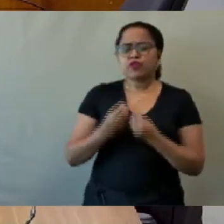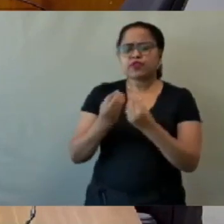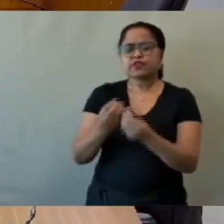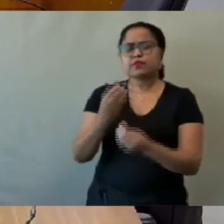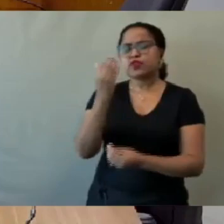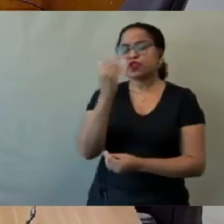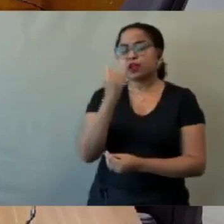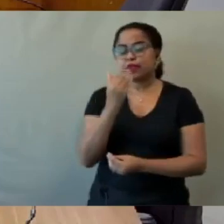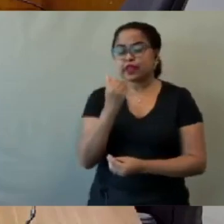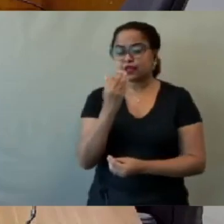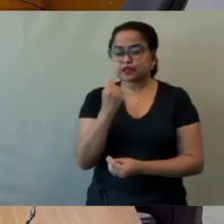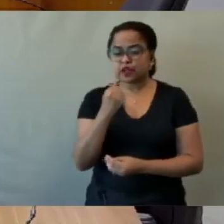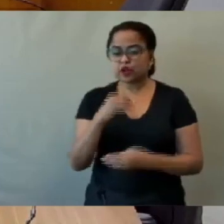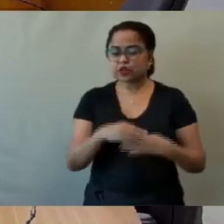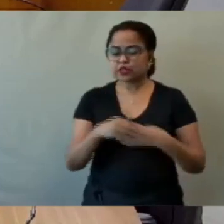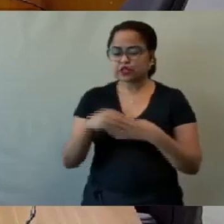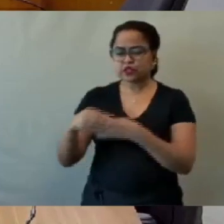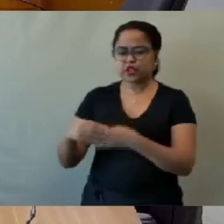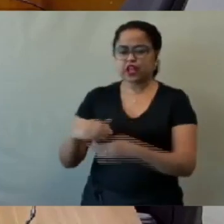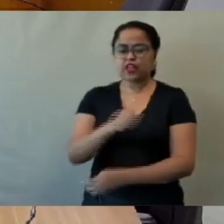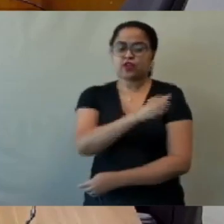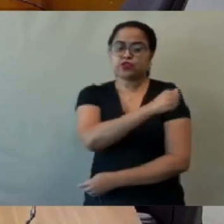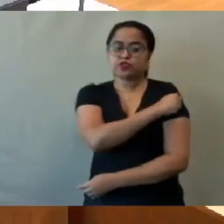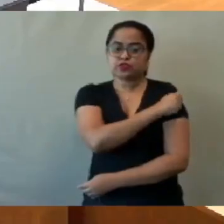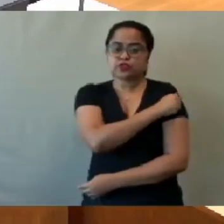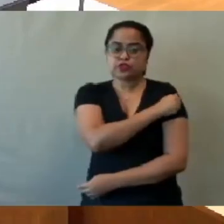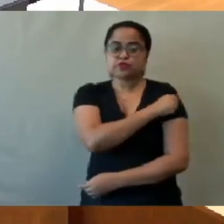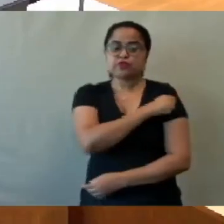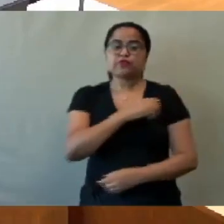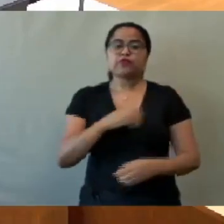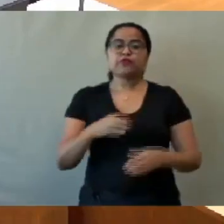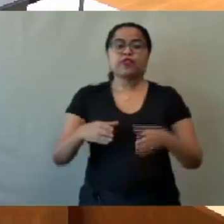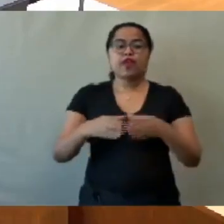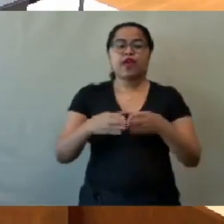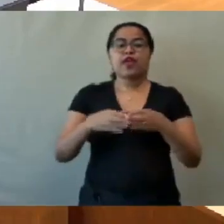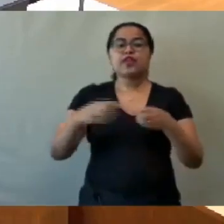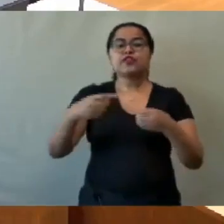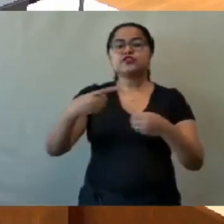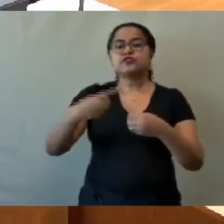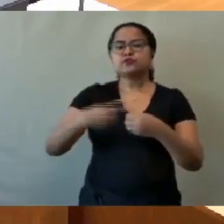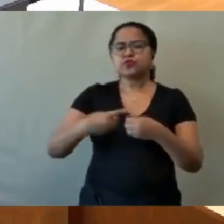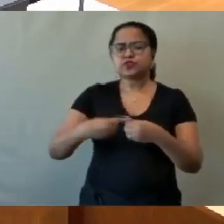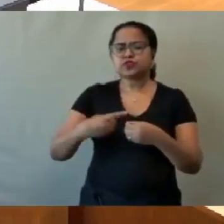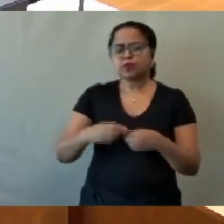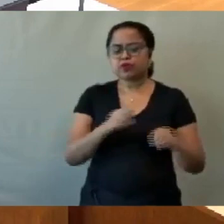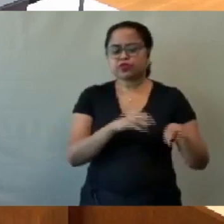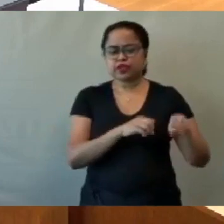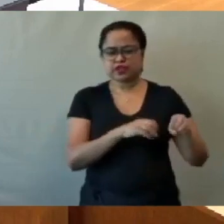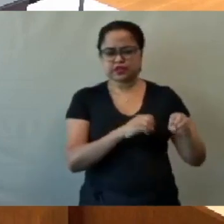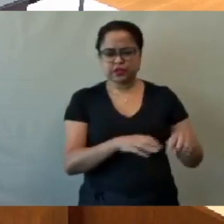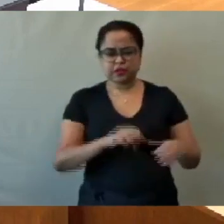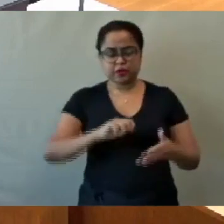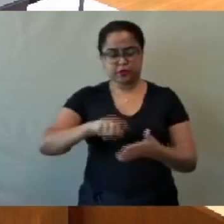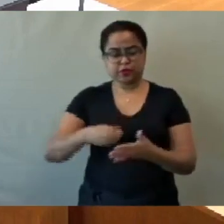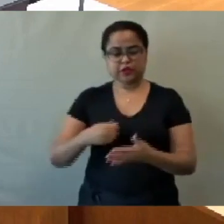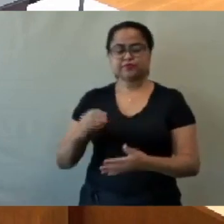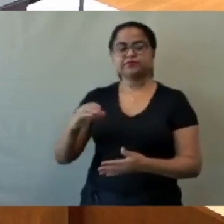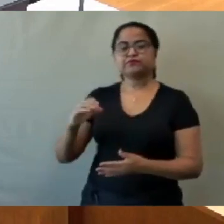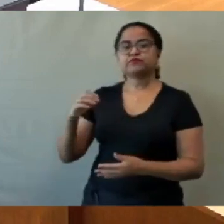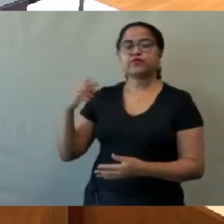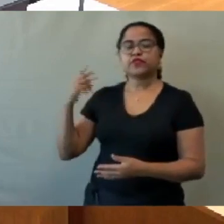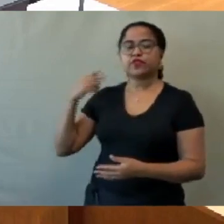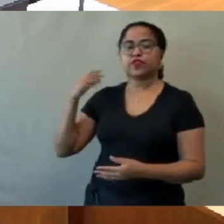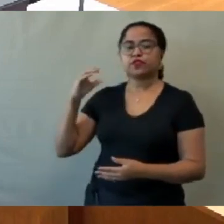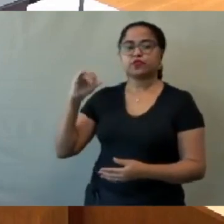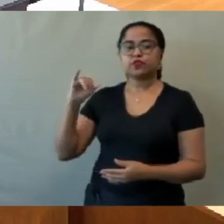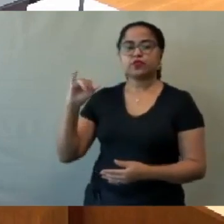que é destinado aos estudantes da rede municipal de educação. Autoria: vereador Irlan